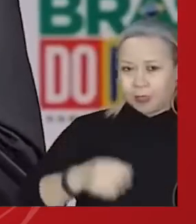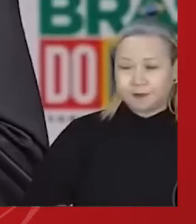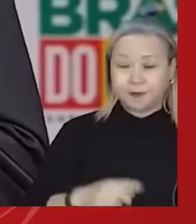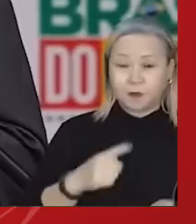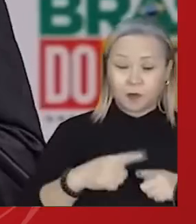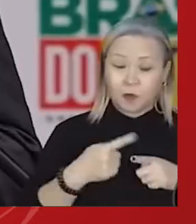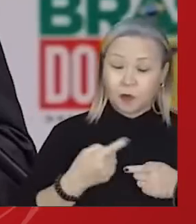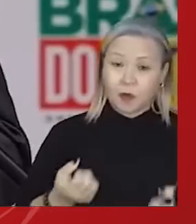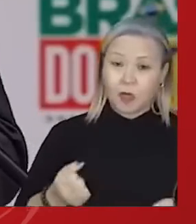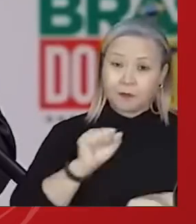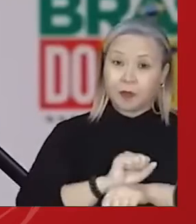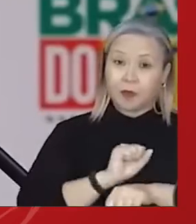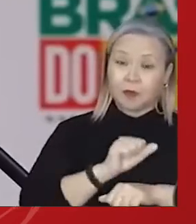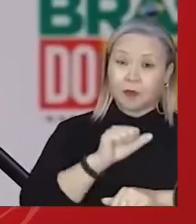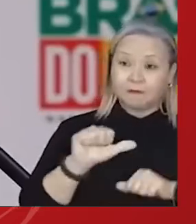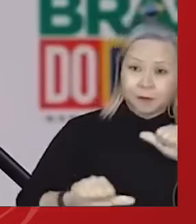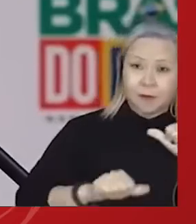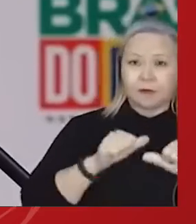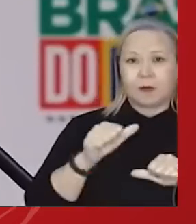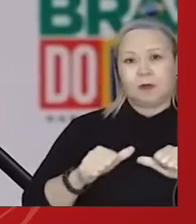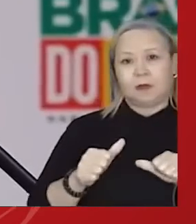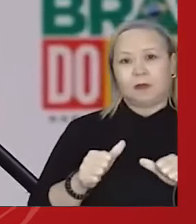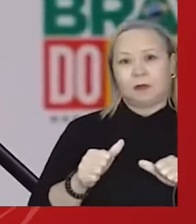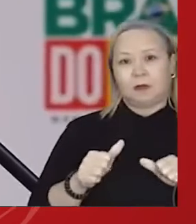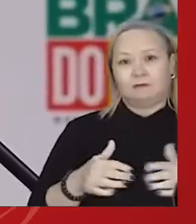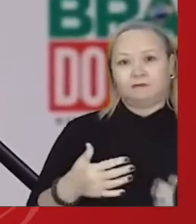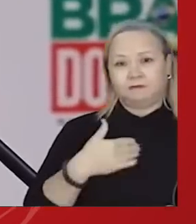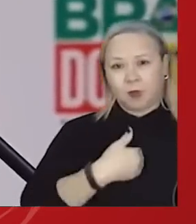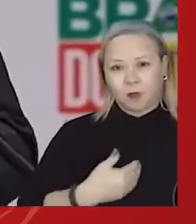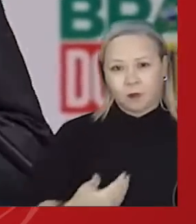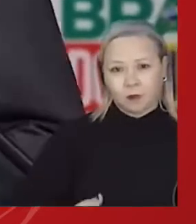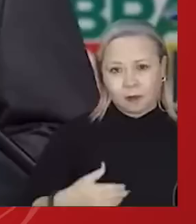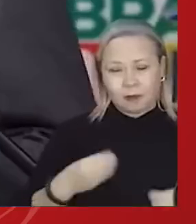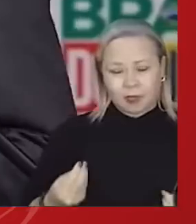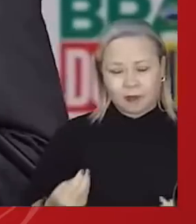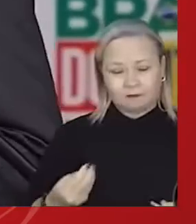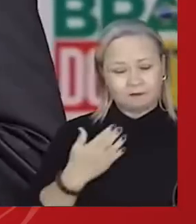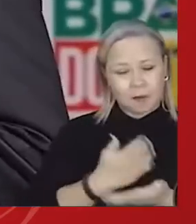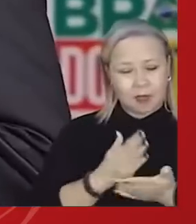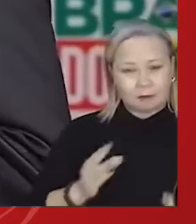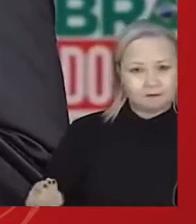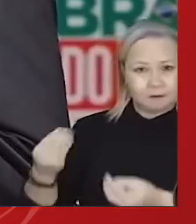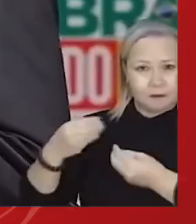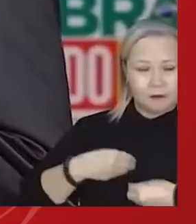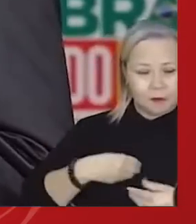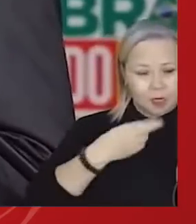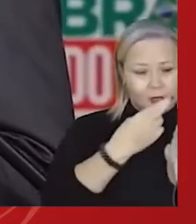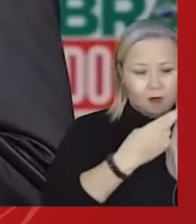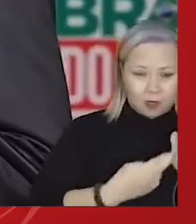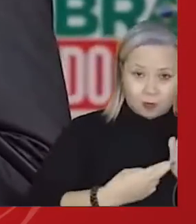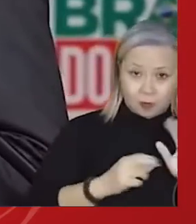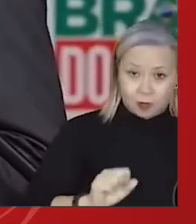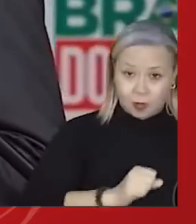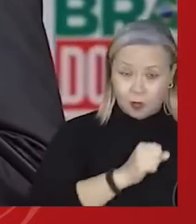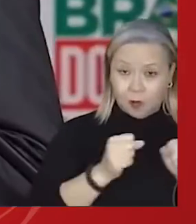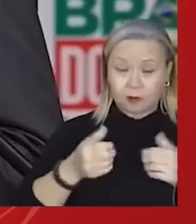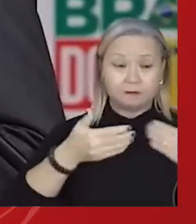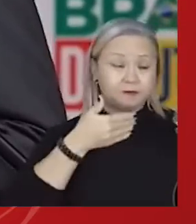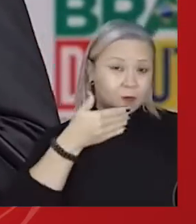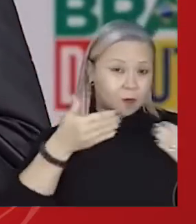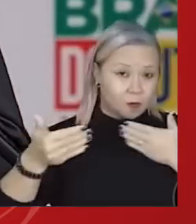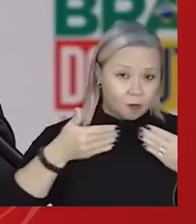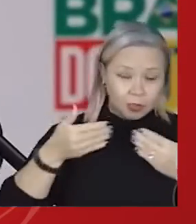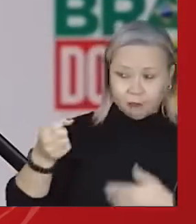eu estou esperando a transição terminar, me entregar o relatório, para que eu possa conversar